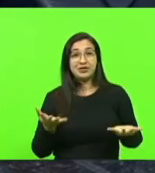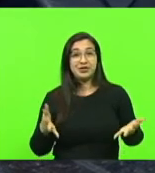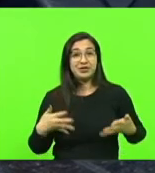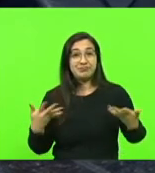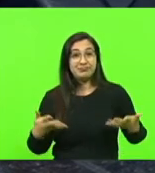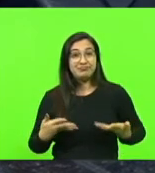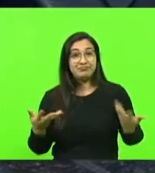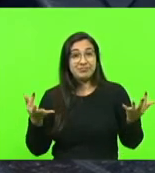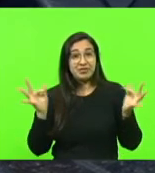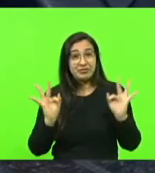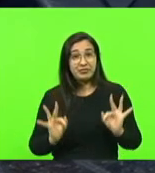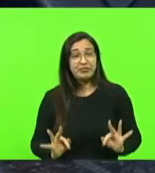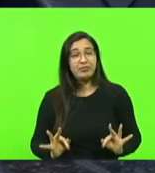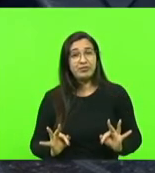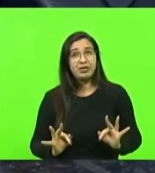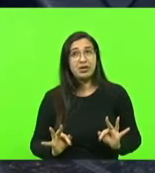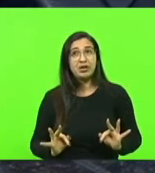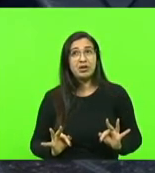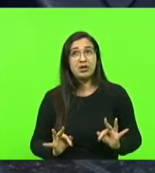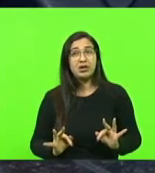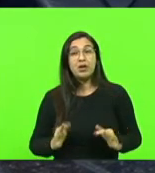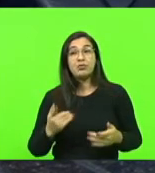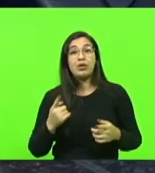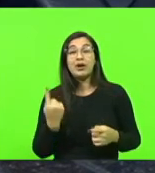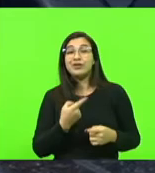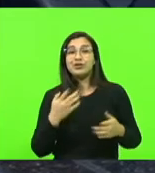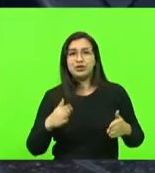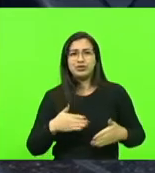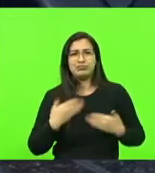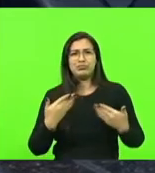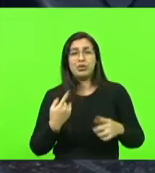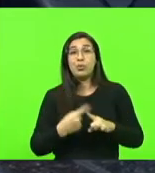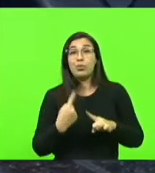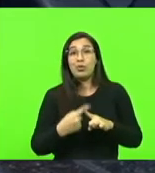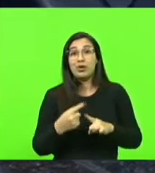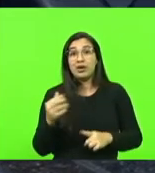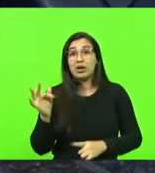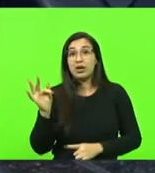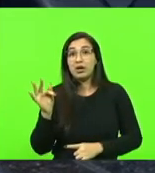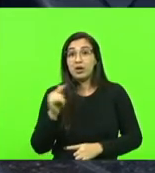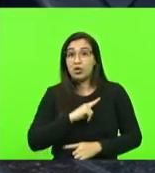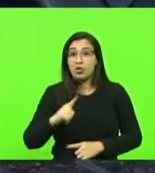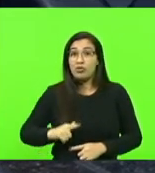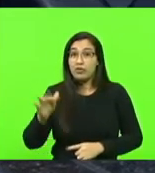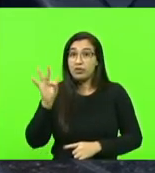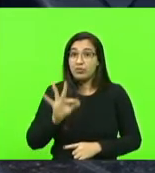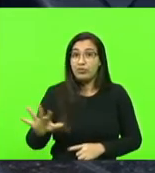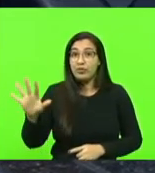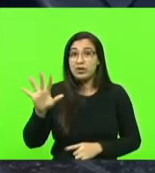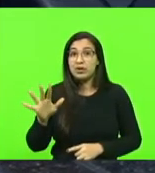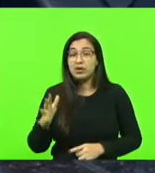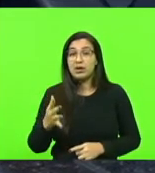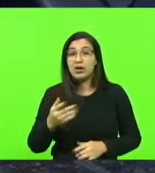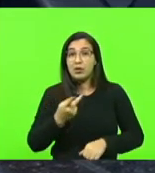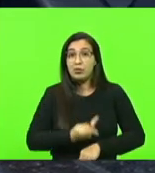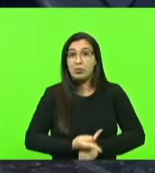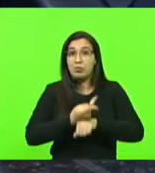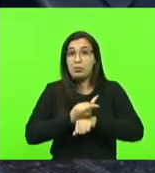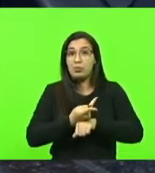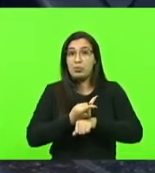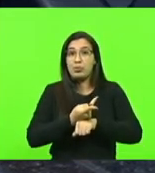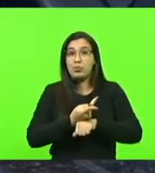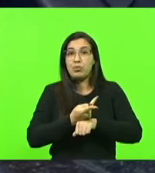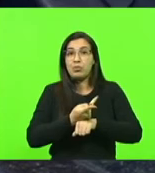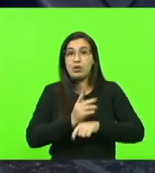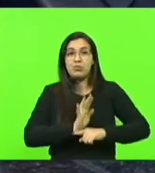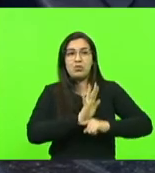a insensibilidade, né, do governo federal de premiar alguns estados e penalizar